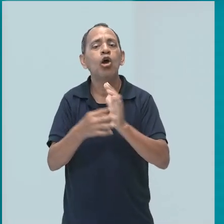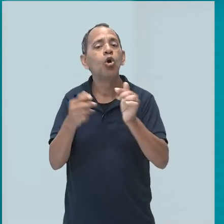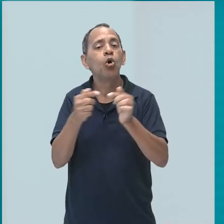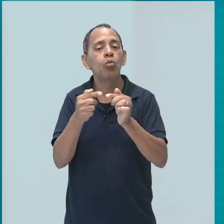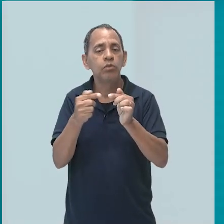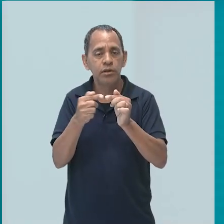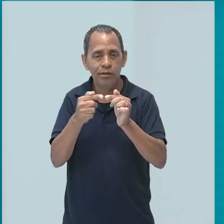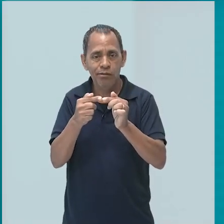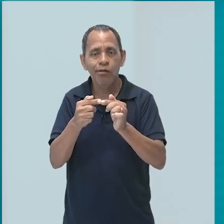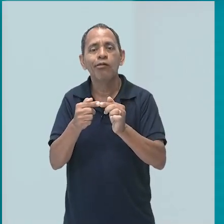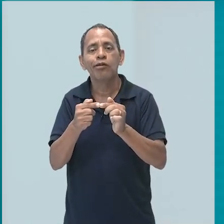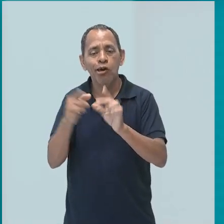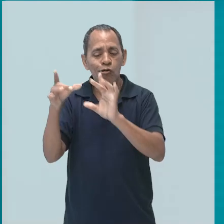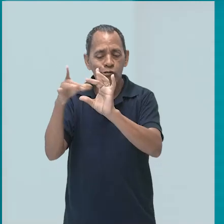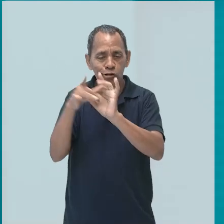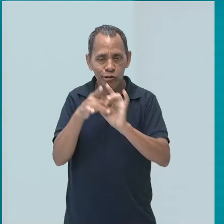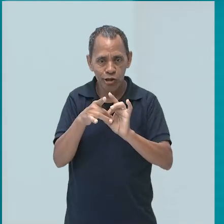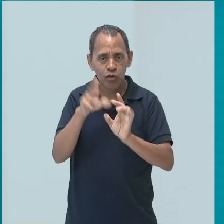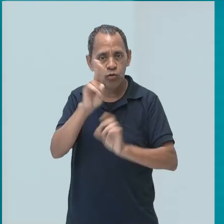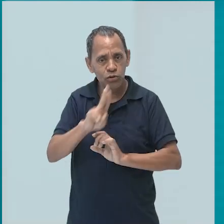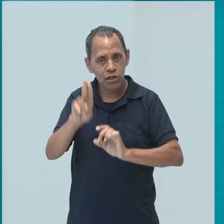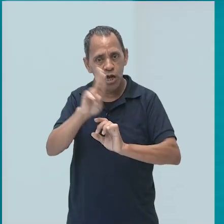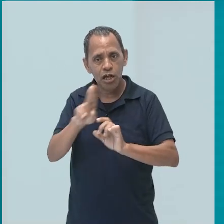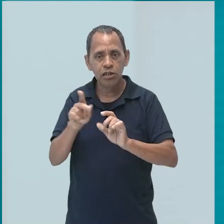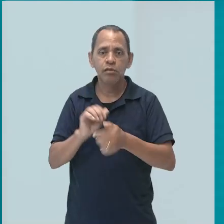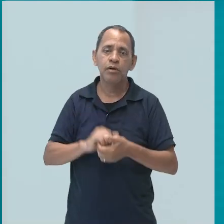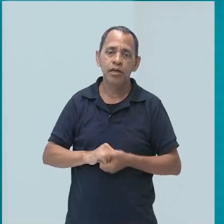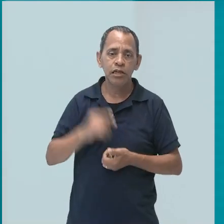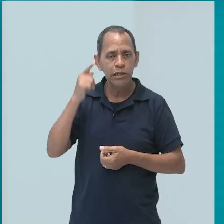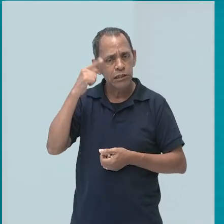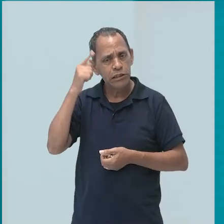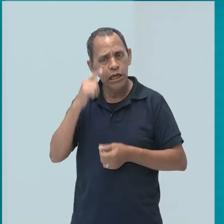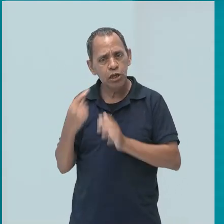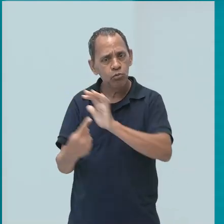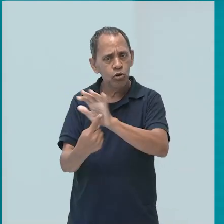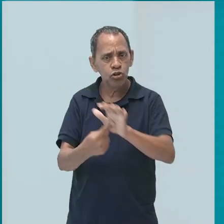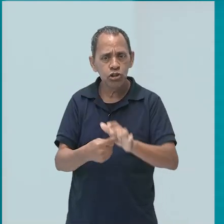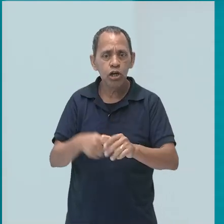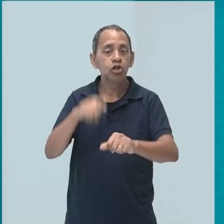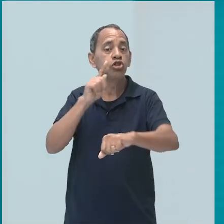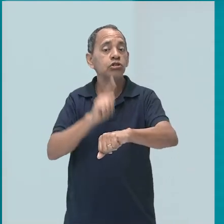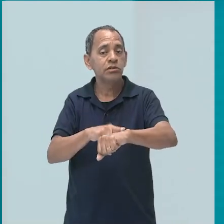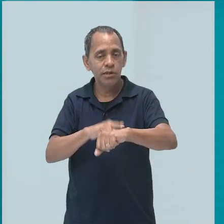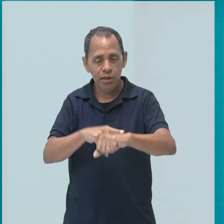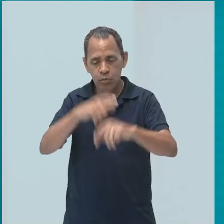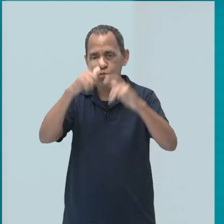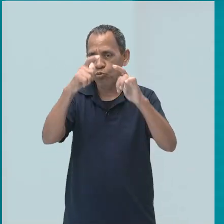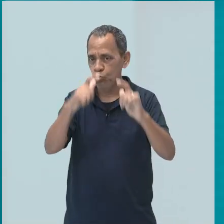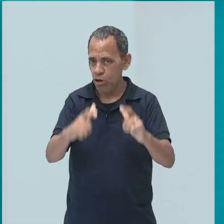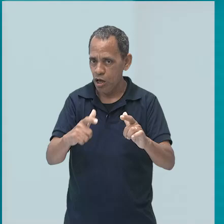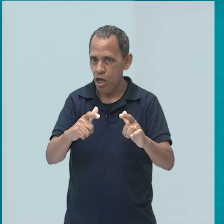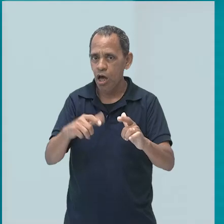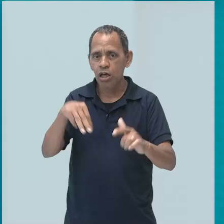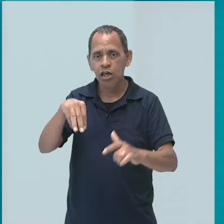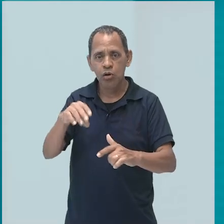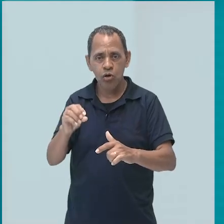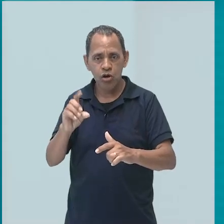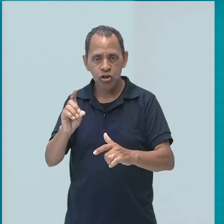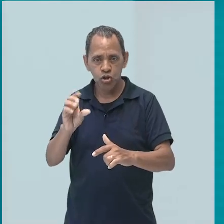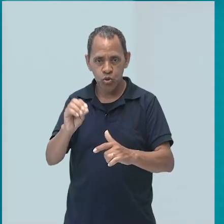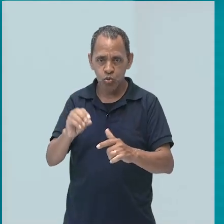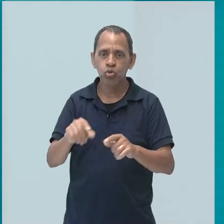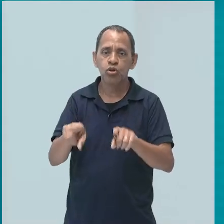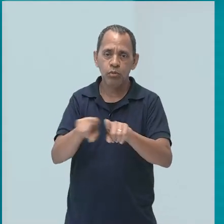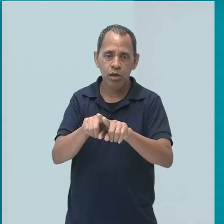empregado, intensificando ideias, trazendo a ideia de tempo, lugar, modo,